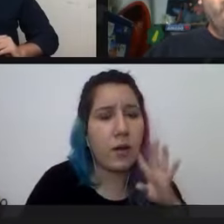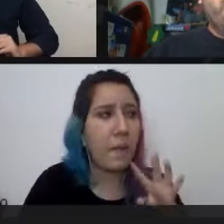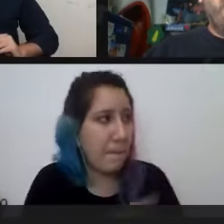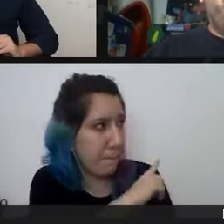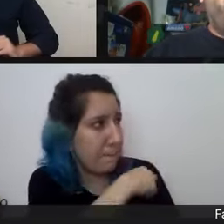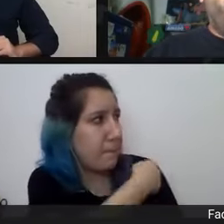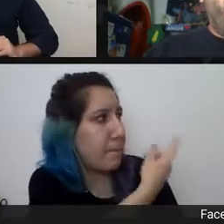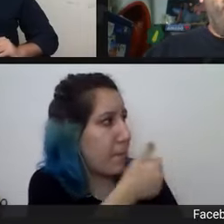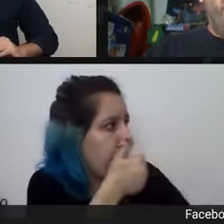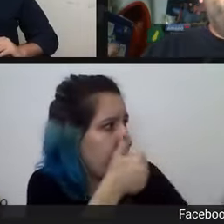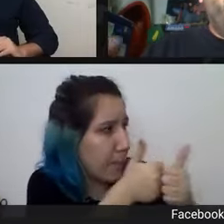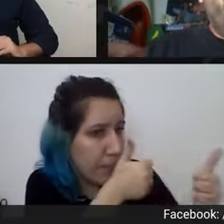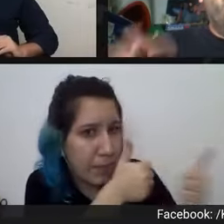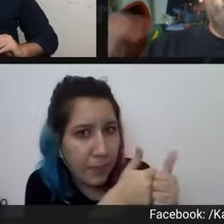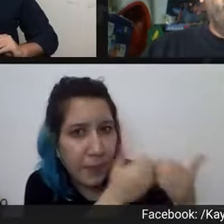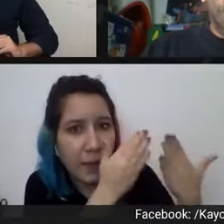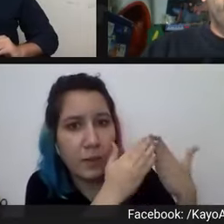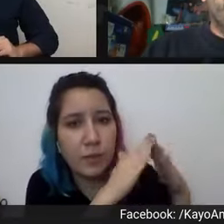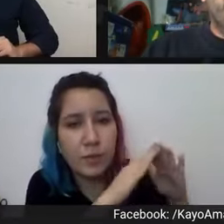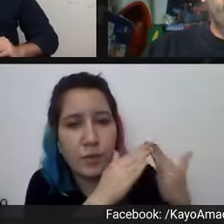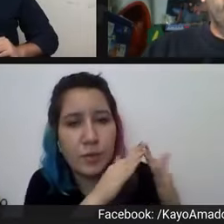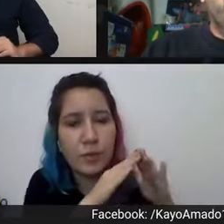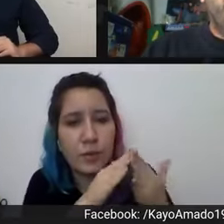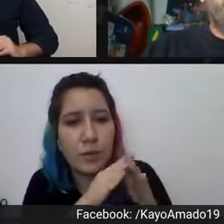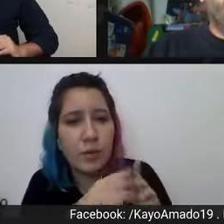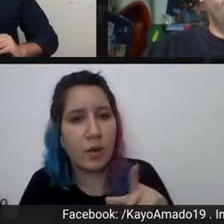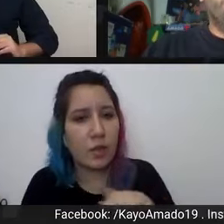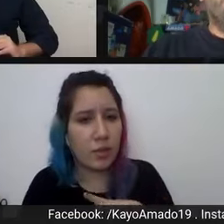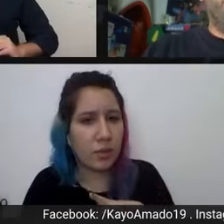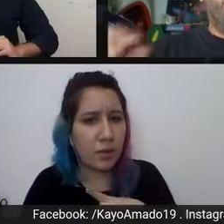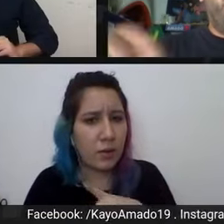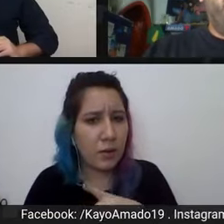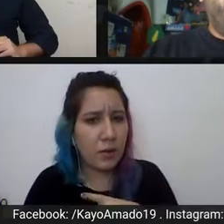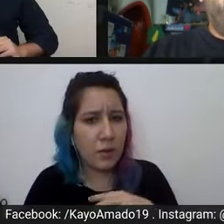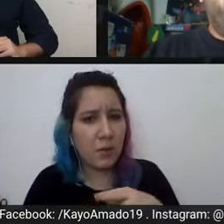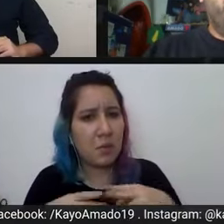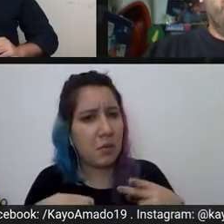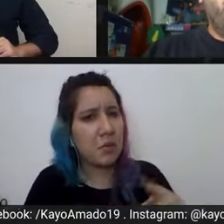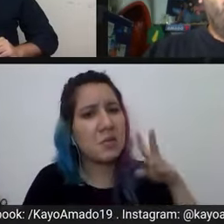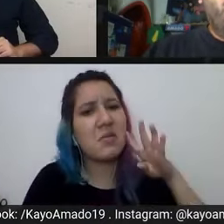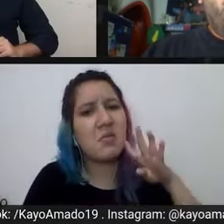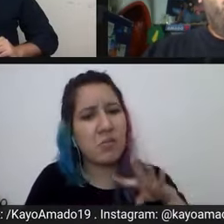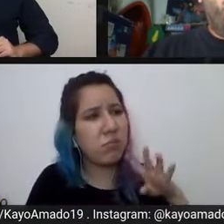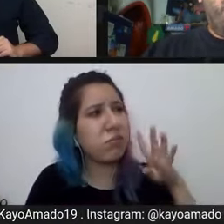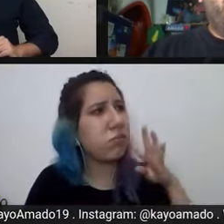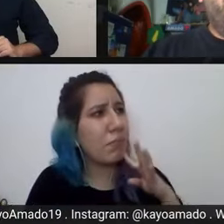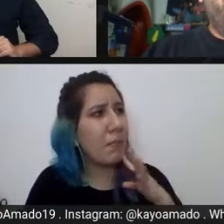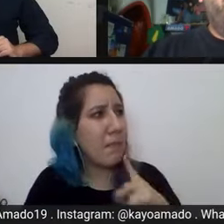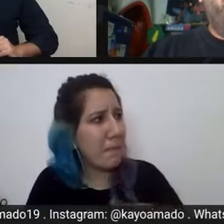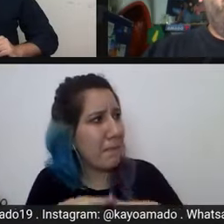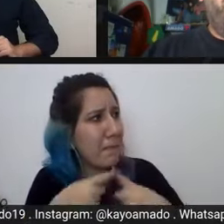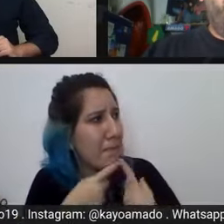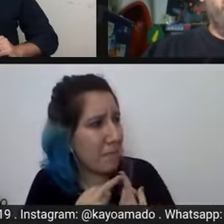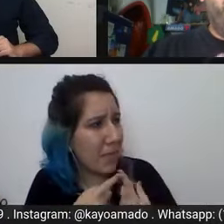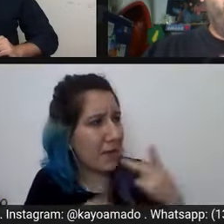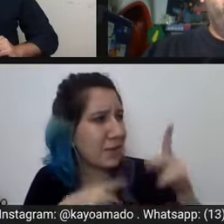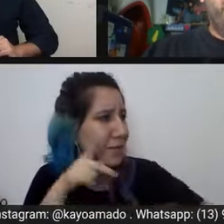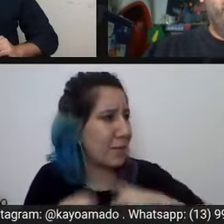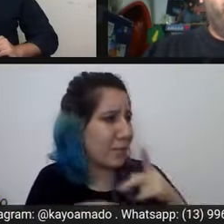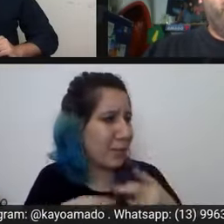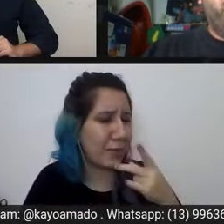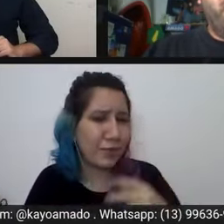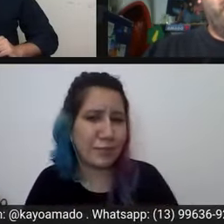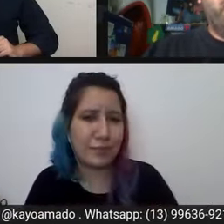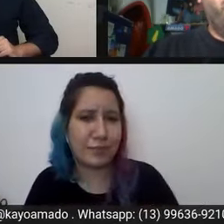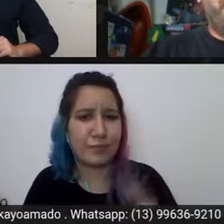do nosso lado, tem algo muito interessante, mas muitas vezes a própria população local não valoriza. Vou dar um